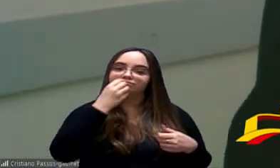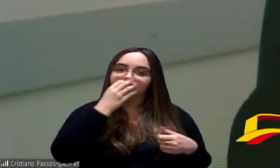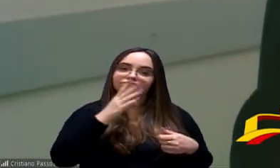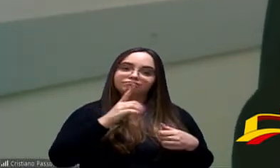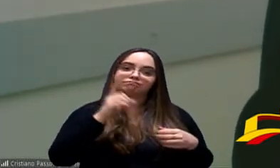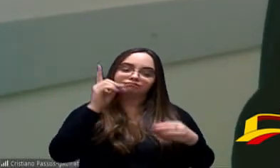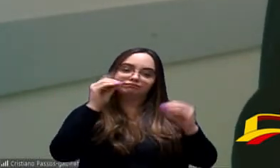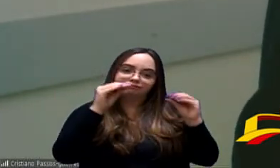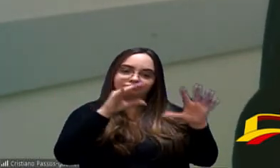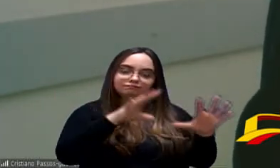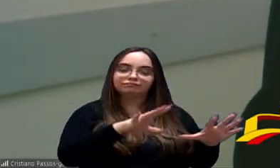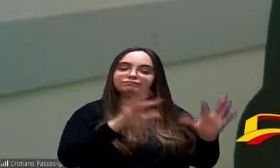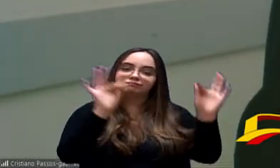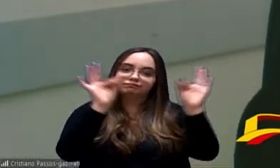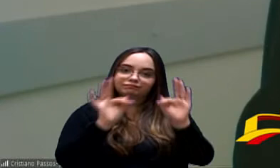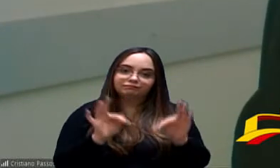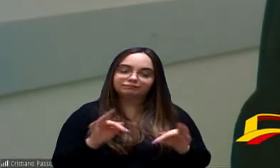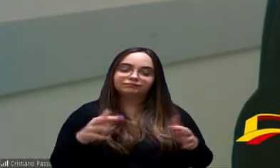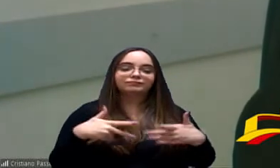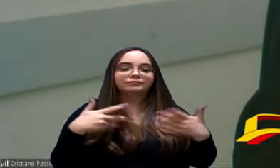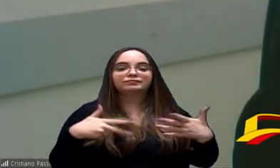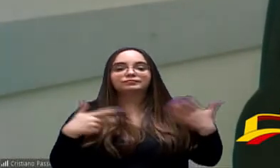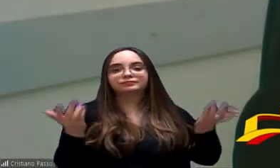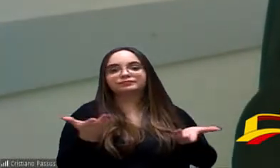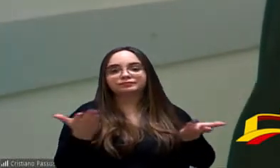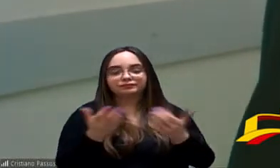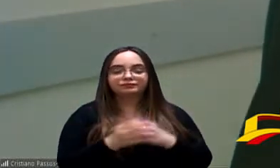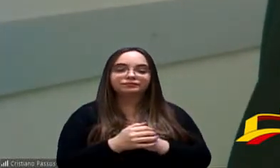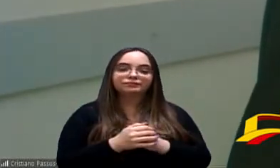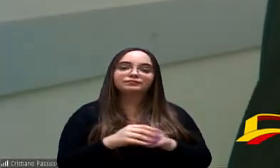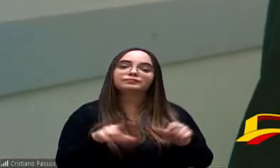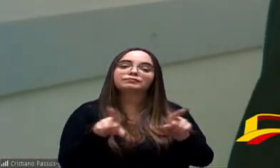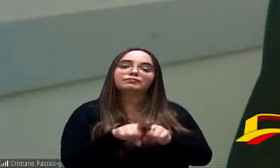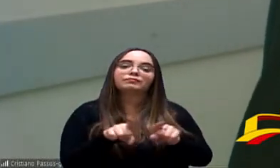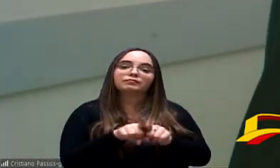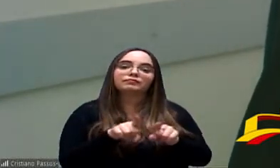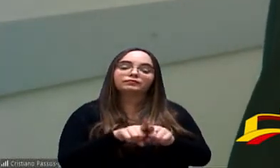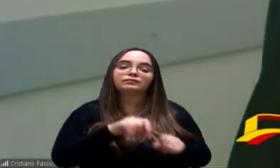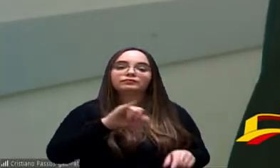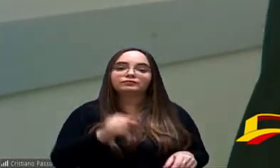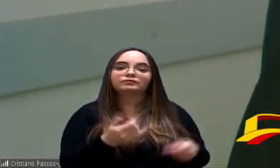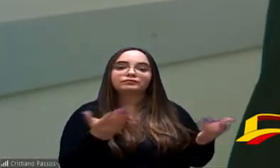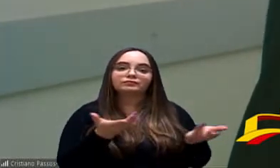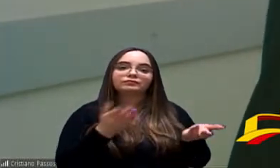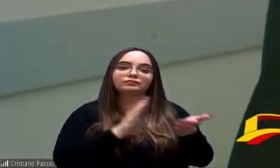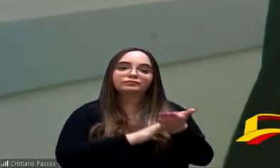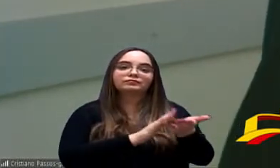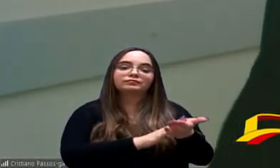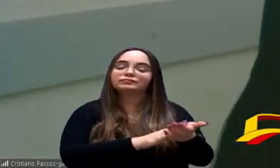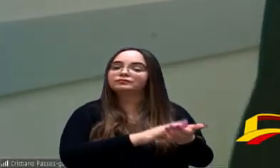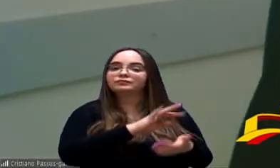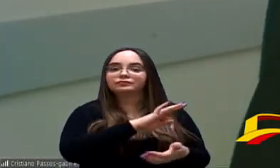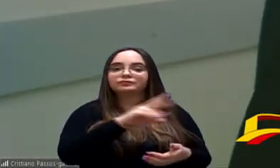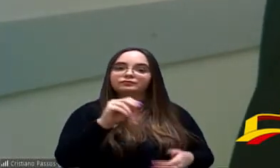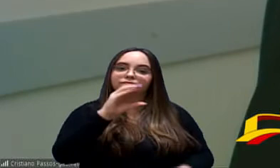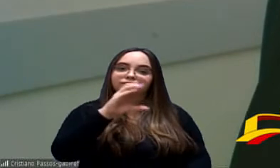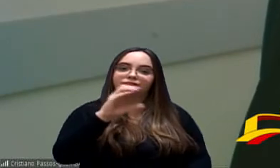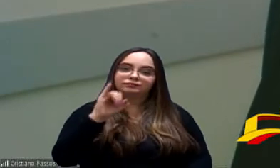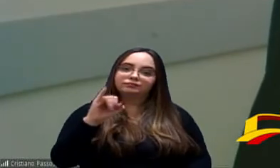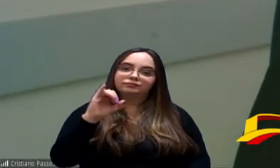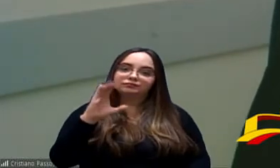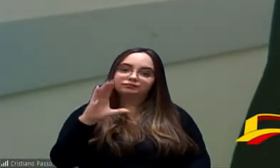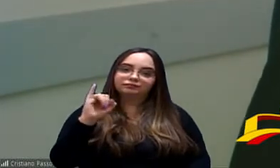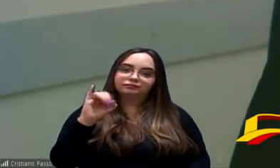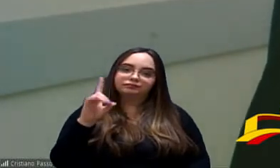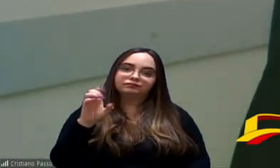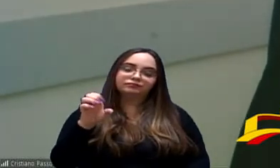bênção física e espirituais na vida dele nesse dia. Aproveito esse espaço também, senhor presidente, para congratular toda a equipe da CECID, que tem feito um excelente